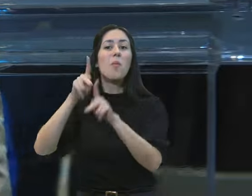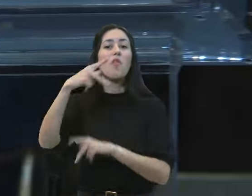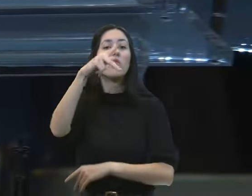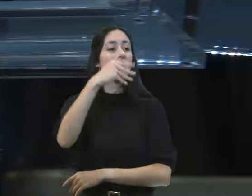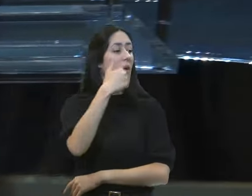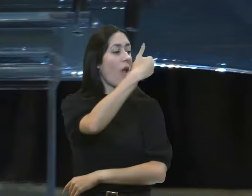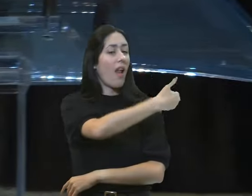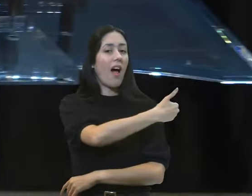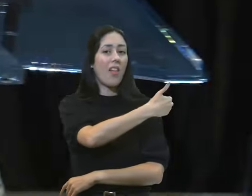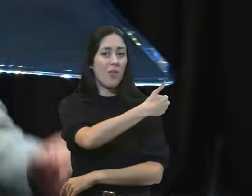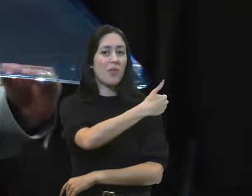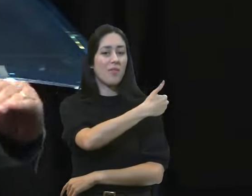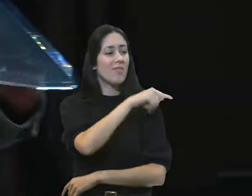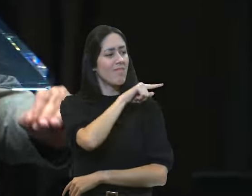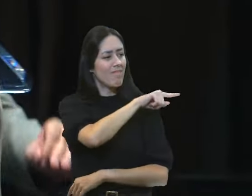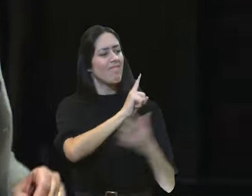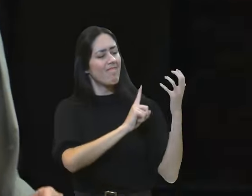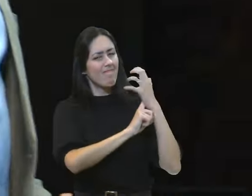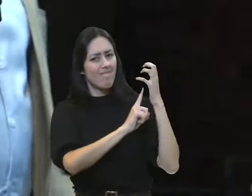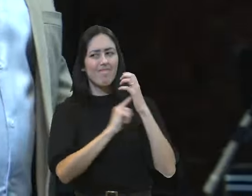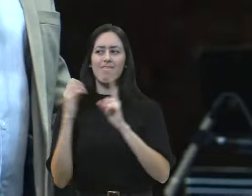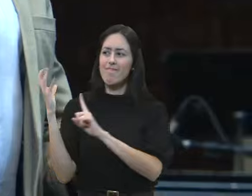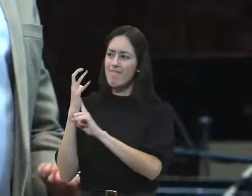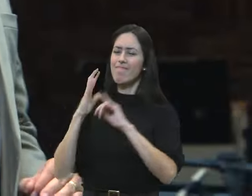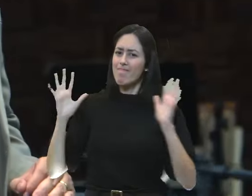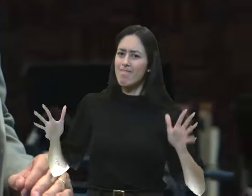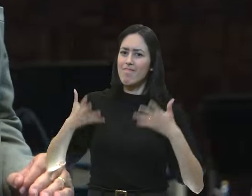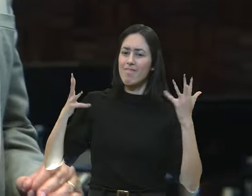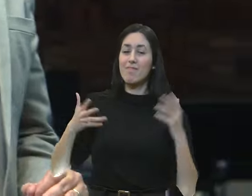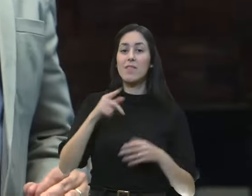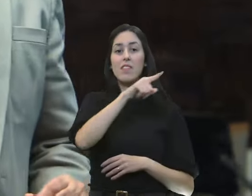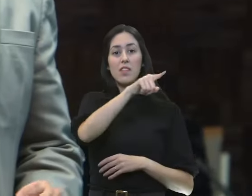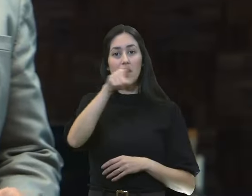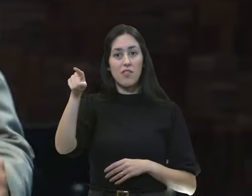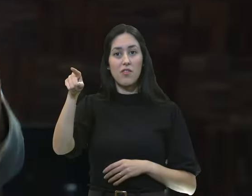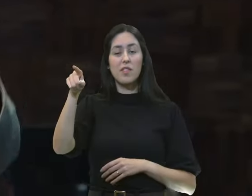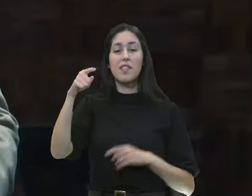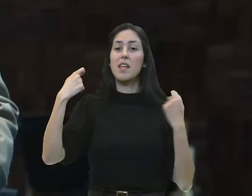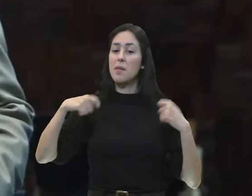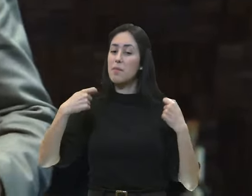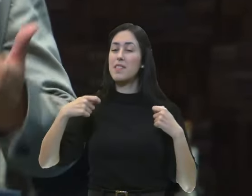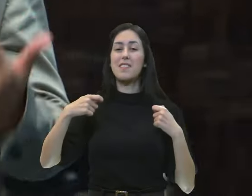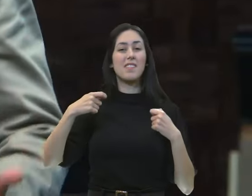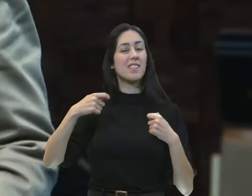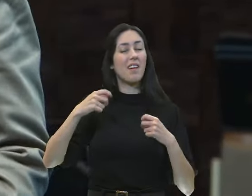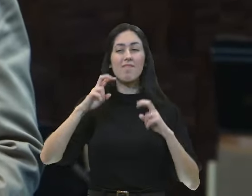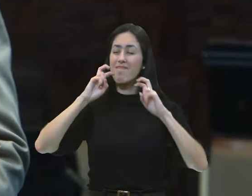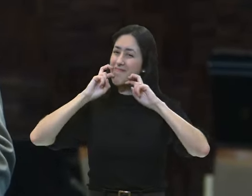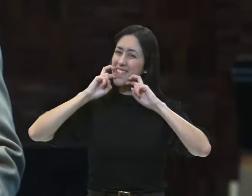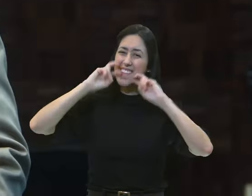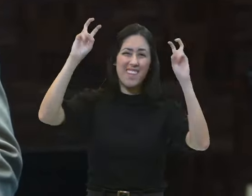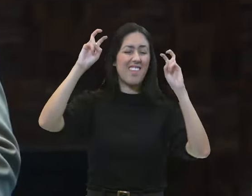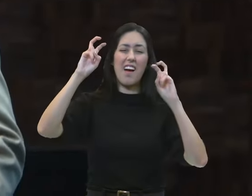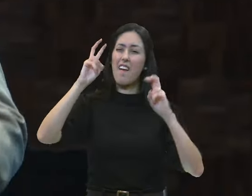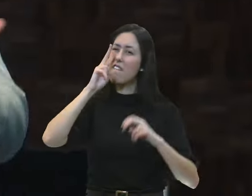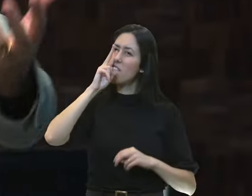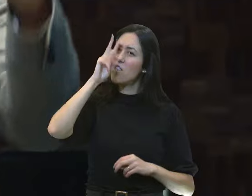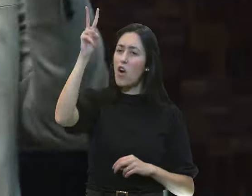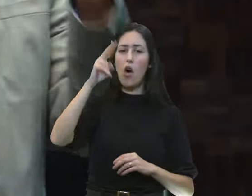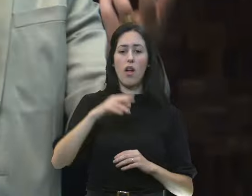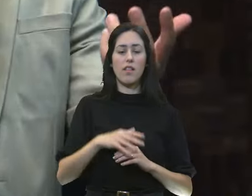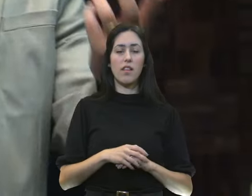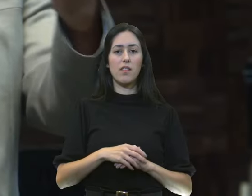Sabia disso? Então você vai precisar agora falar alto, porque multidão tem que falar mais alto do que o grito do Bartimeu, tá bom? Você